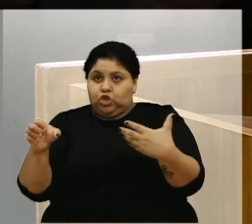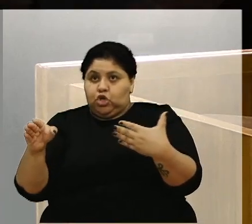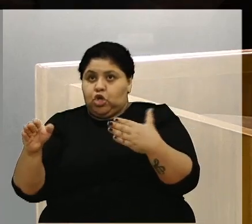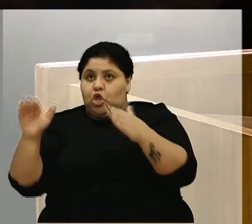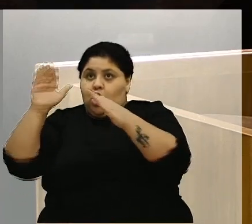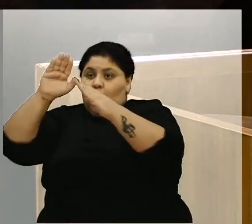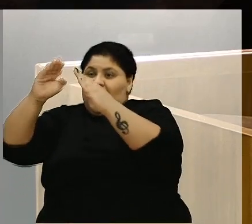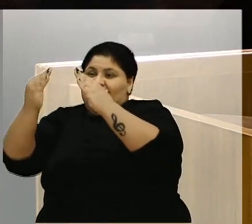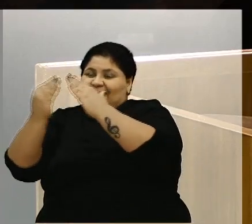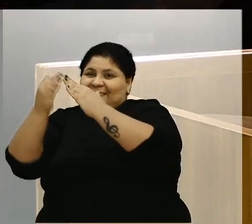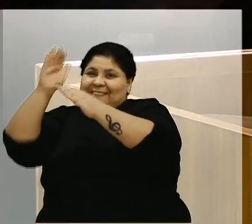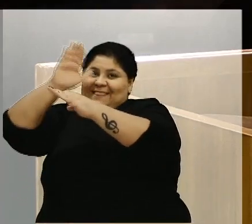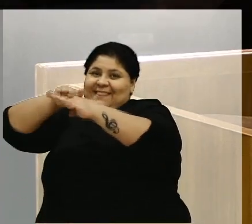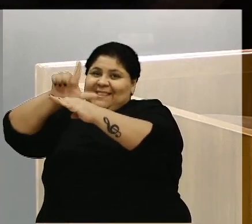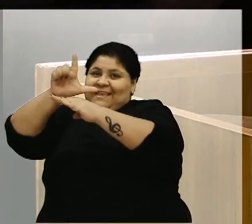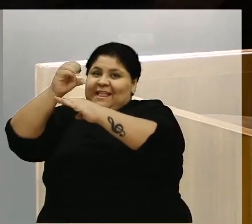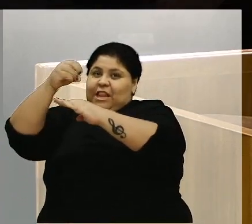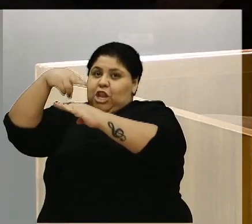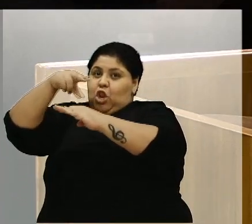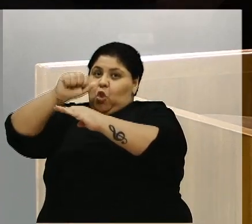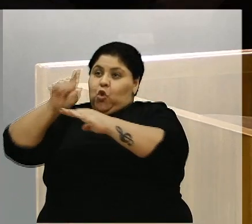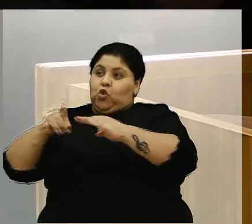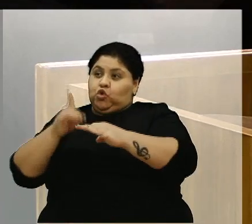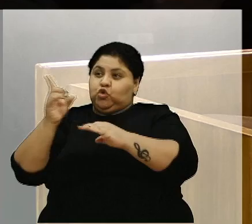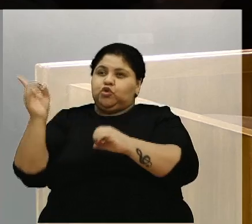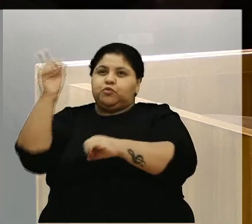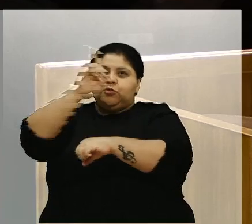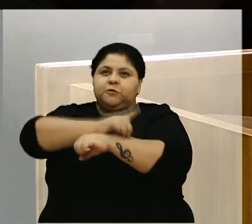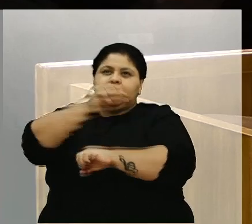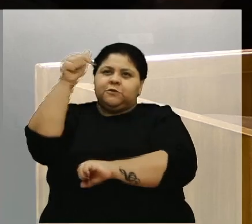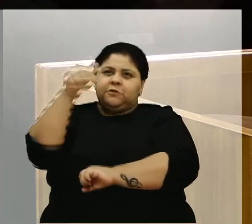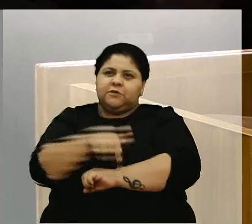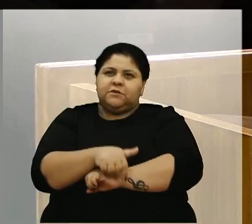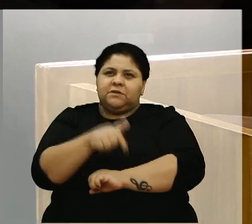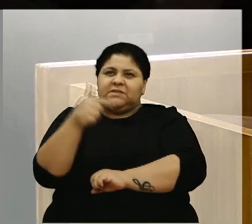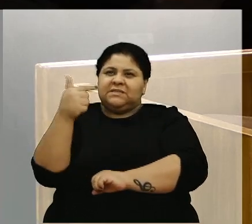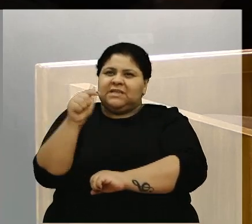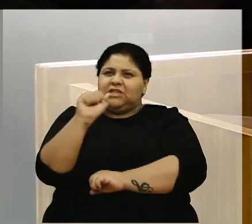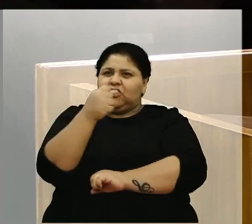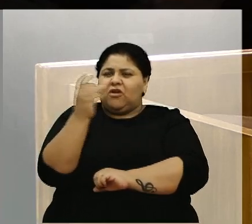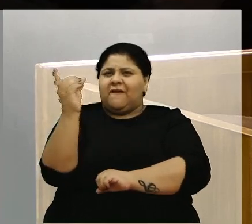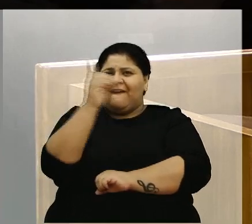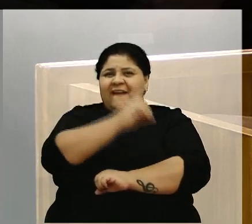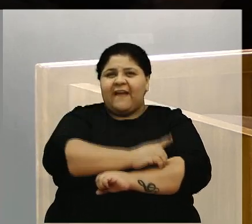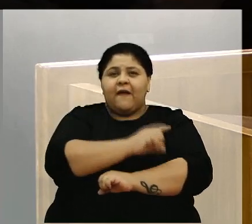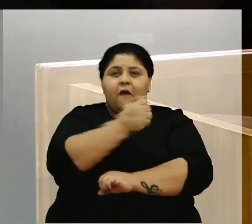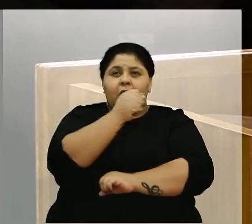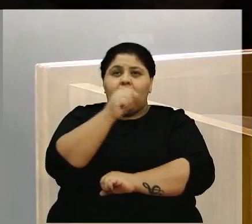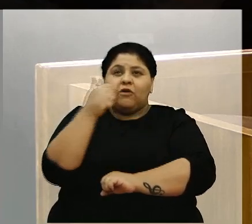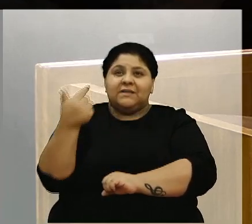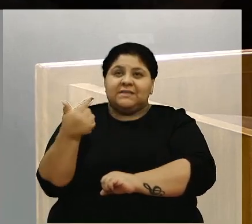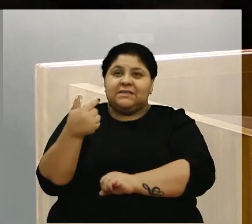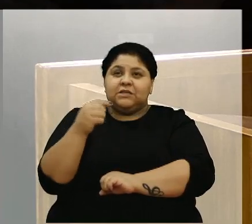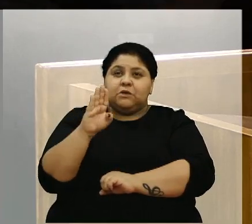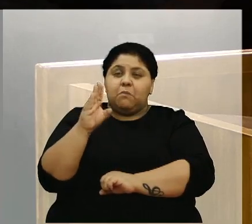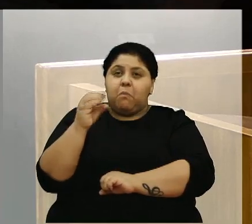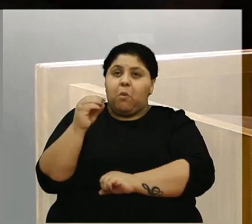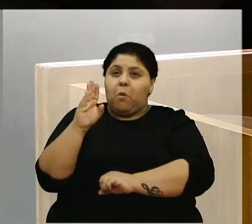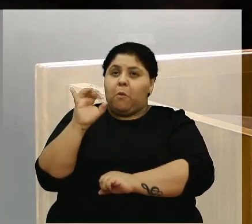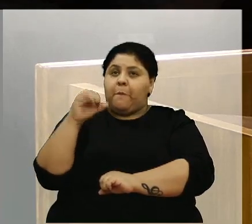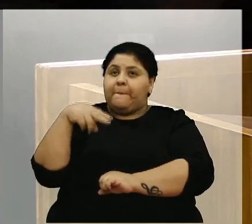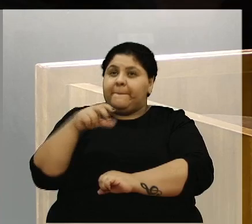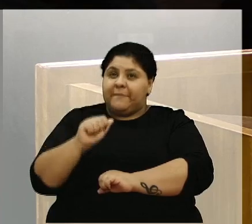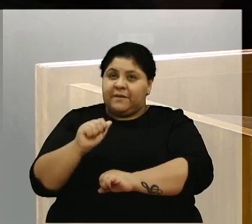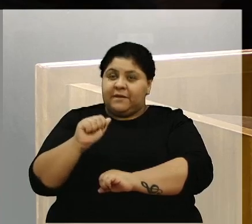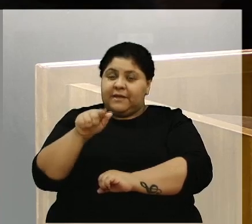uma ideia, nesses últimos dias, praticamente 7, 8 dias, foram 87 bobinas. Isso, para quem